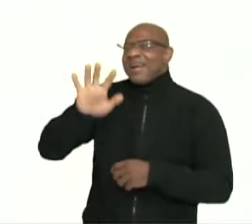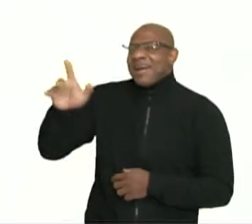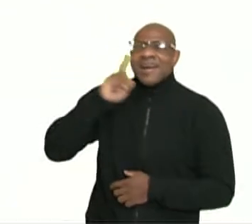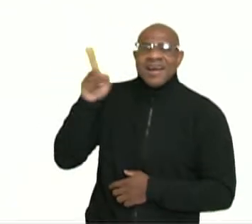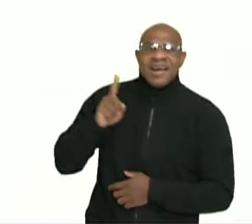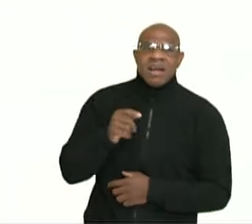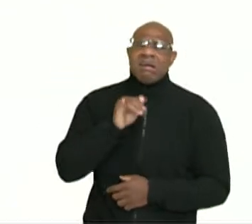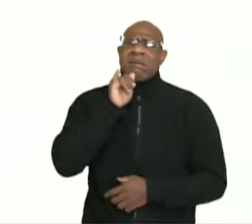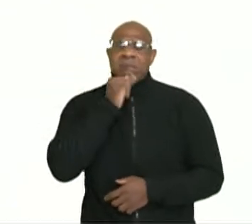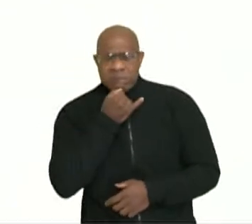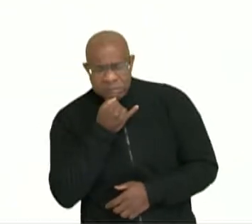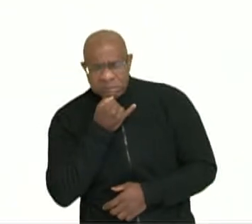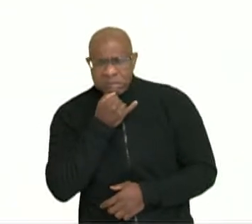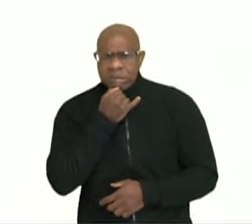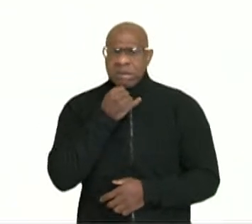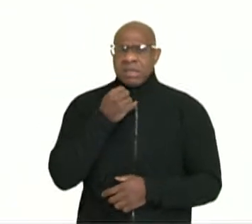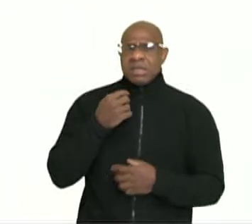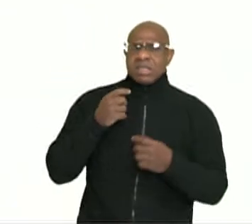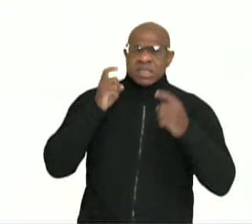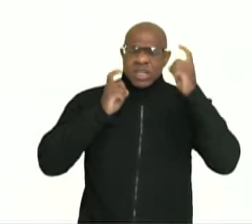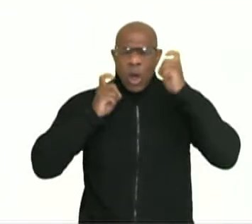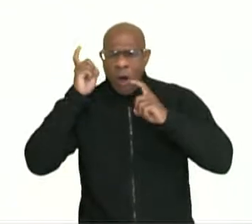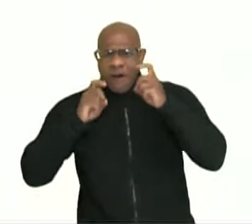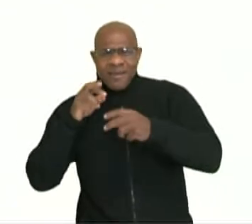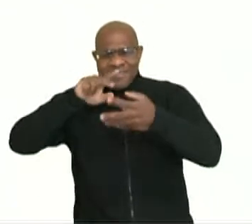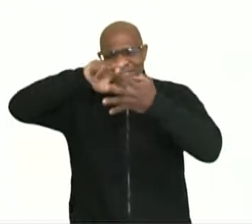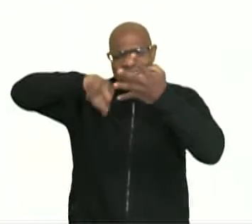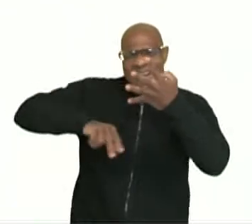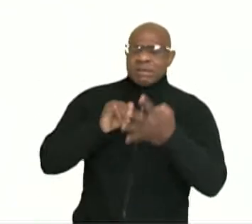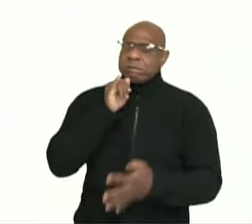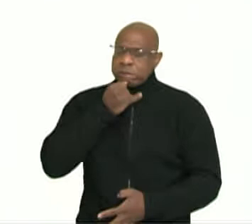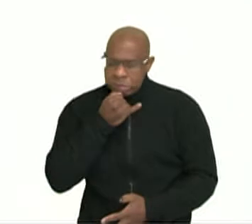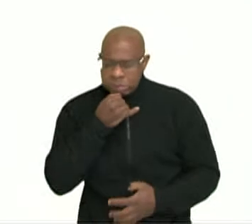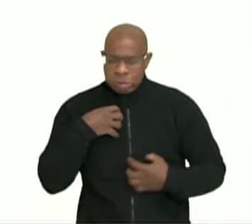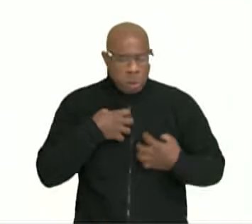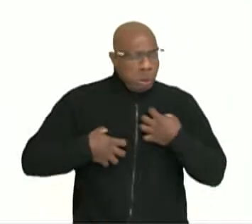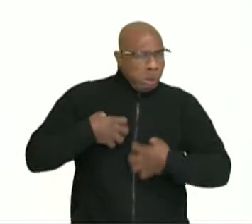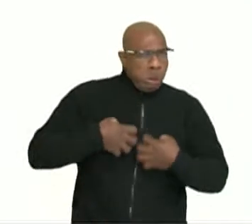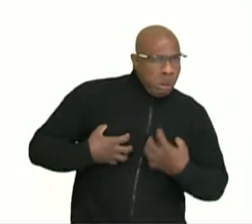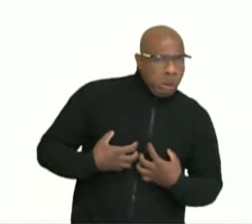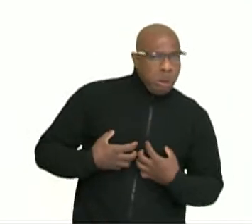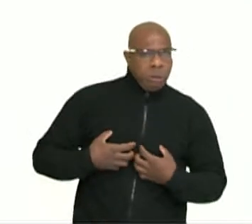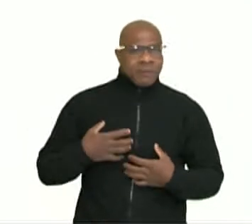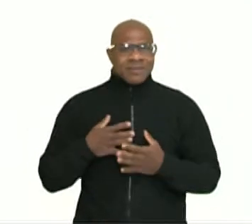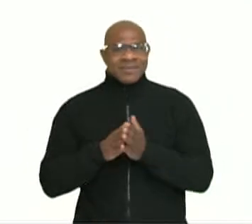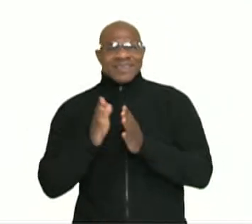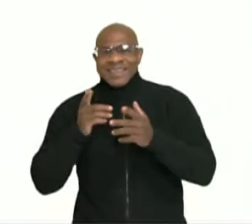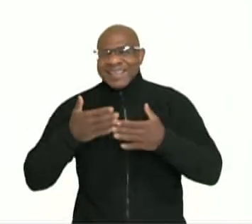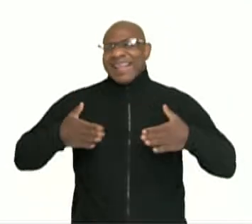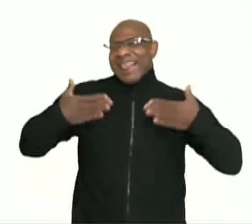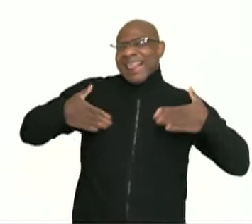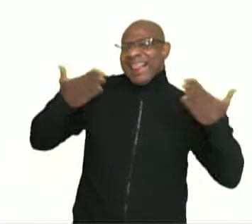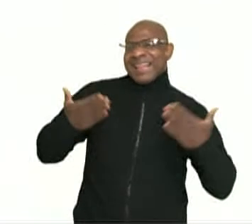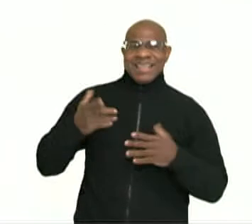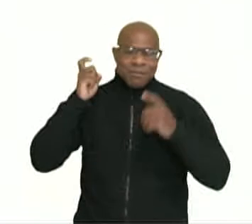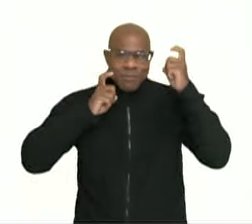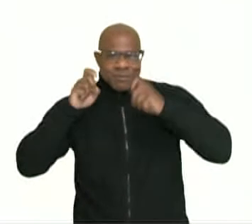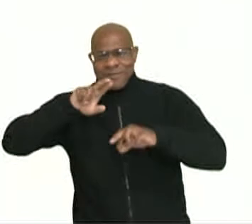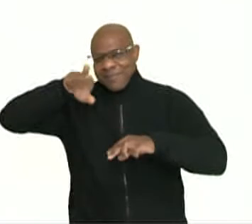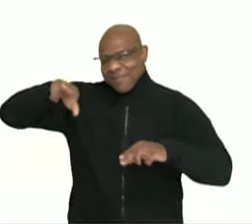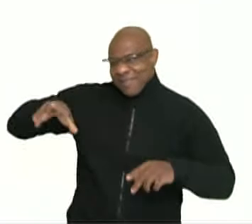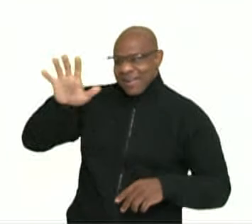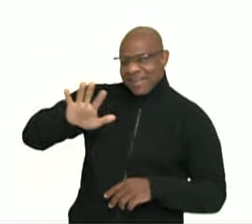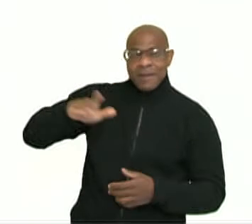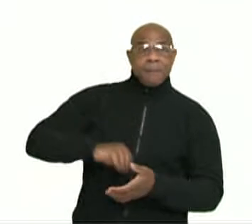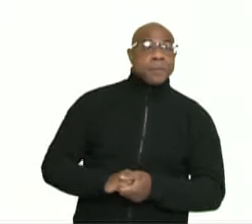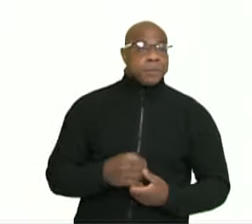ansioso, bravo, indiferente, indignado e por aí vai, né? Como que nós identificamos essas emoções?